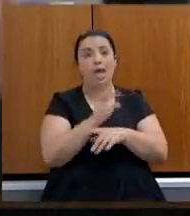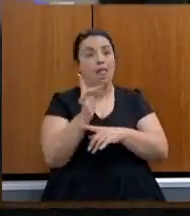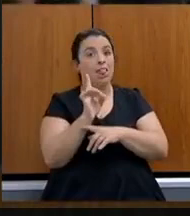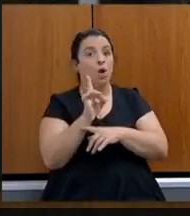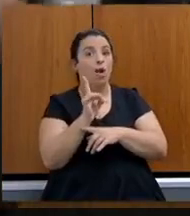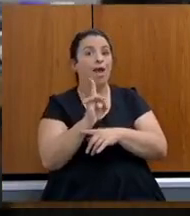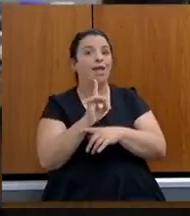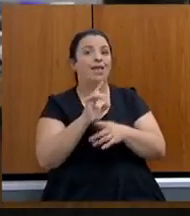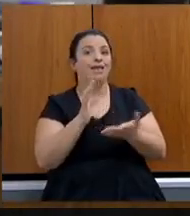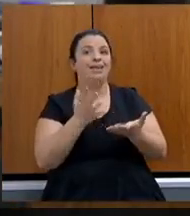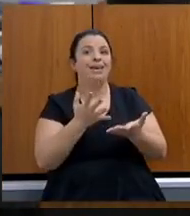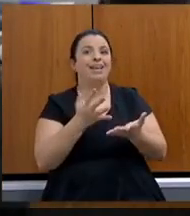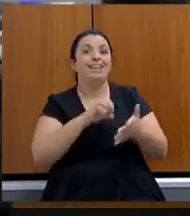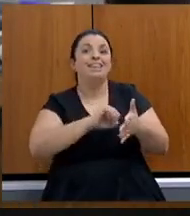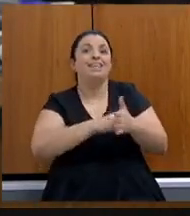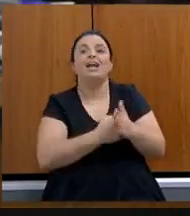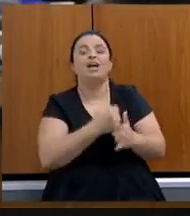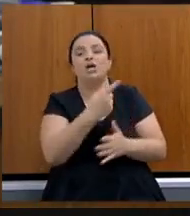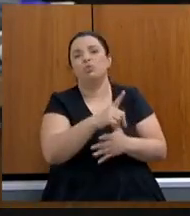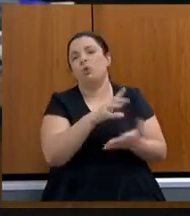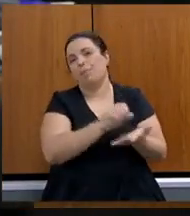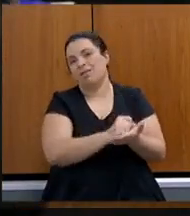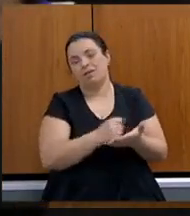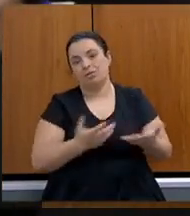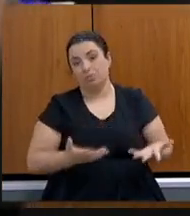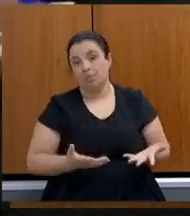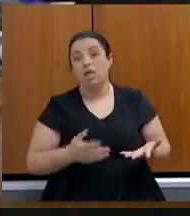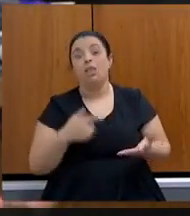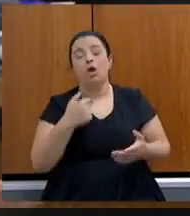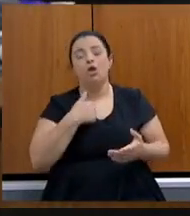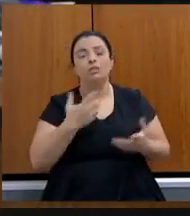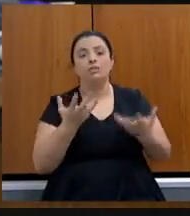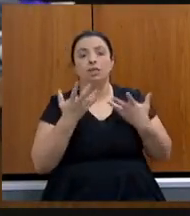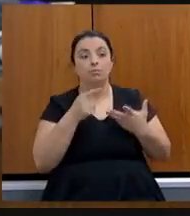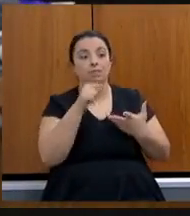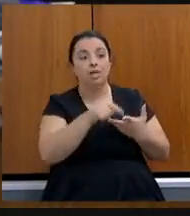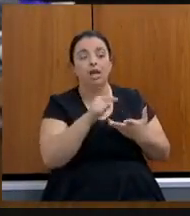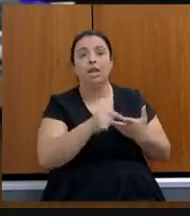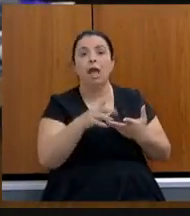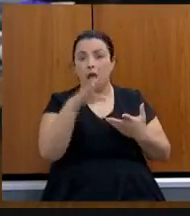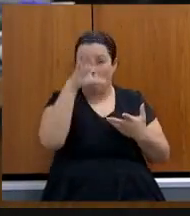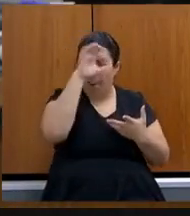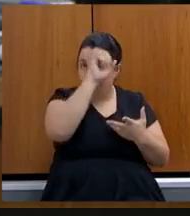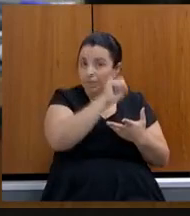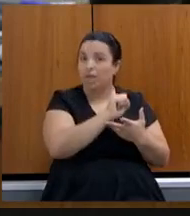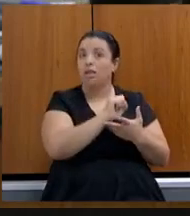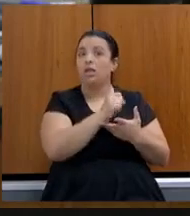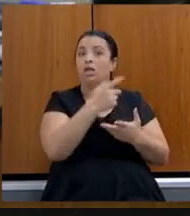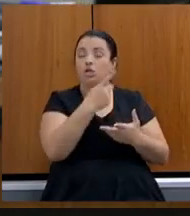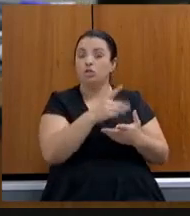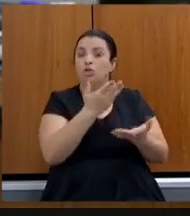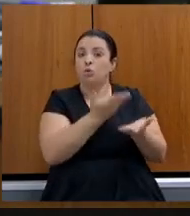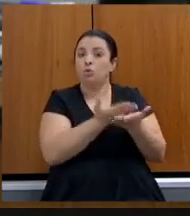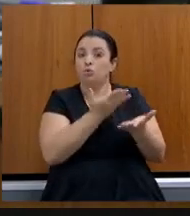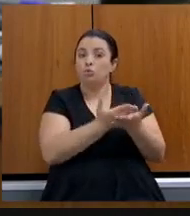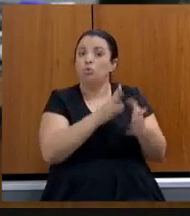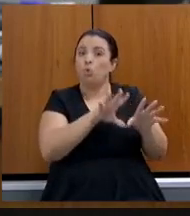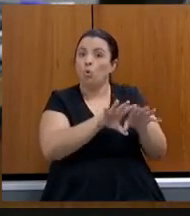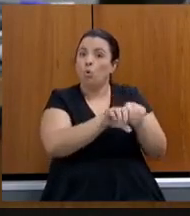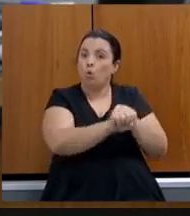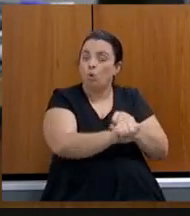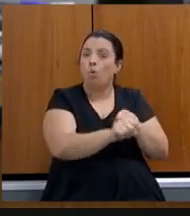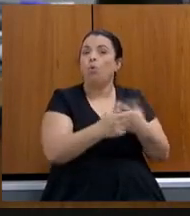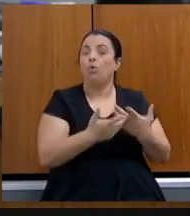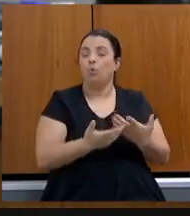contar né deputados Elise que ele consiga aprender consiga concluir a sua escolaridade né e eu eu tenho